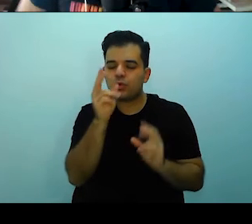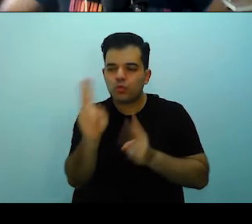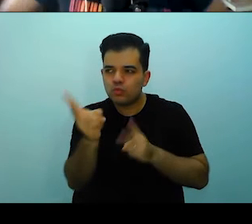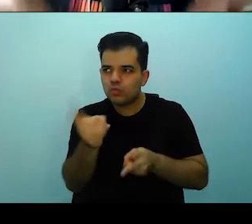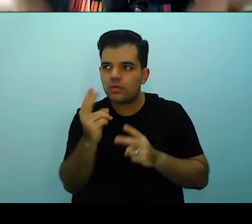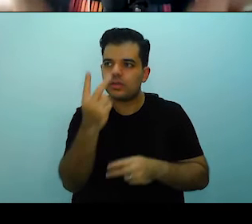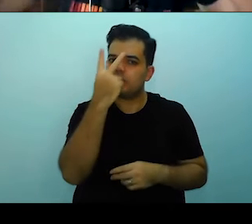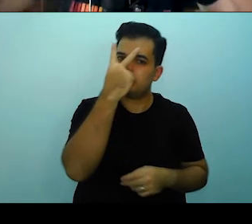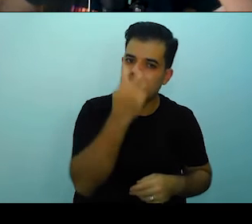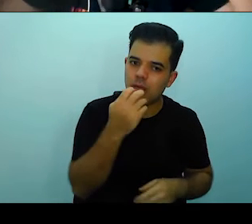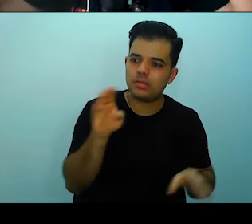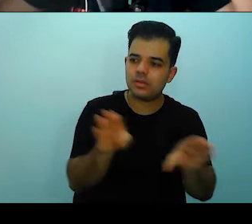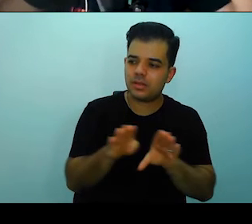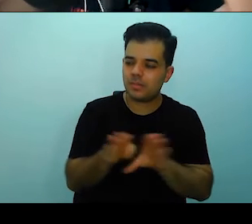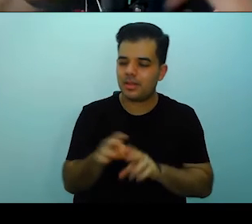exemplo,